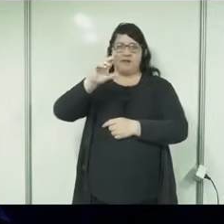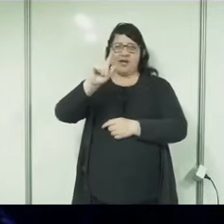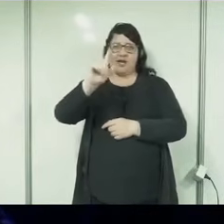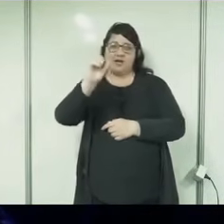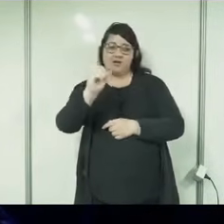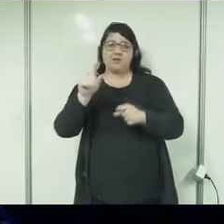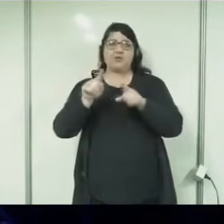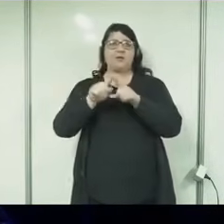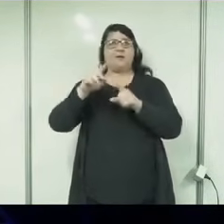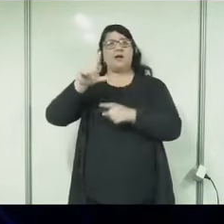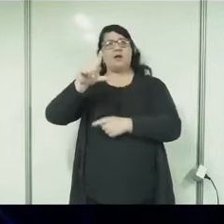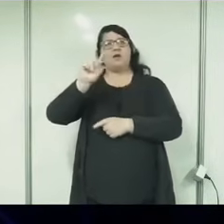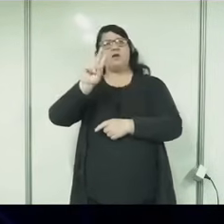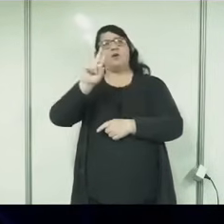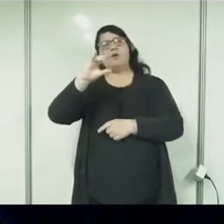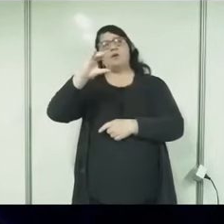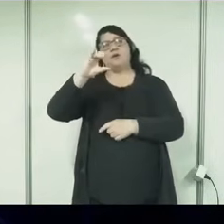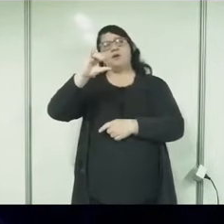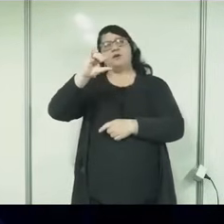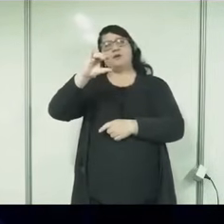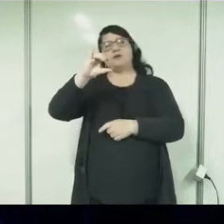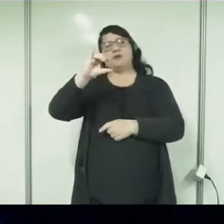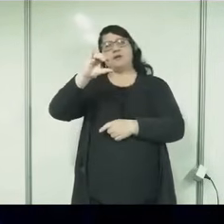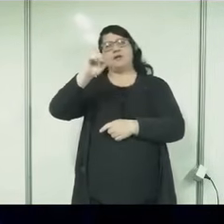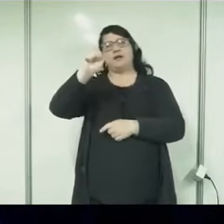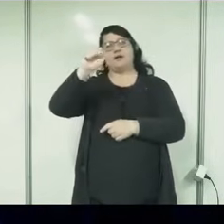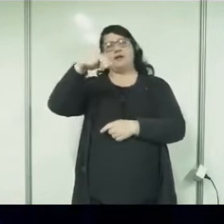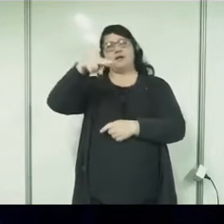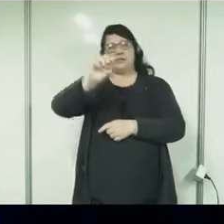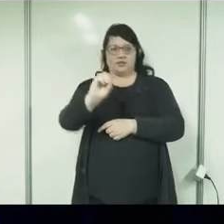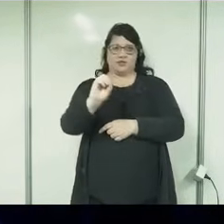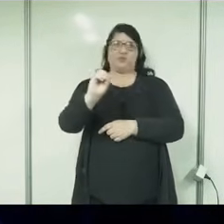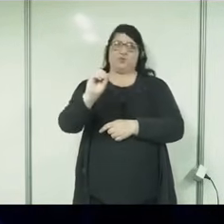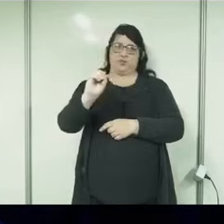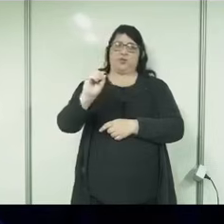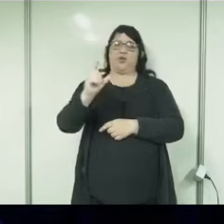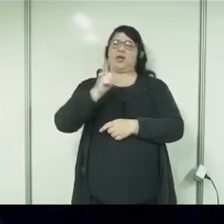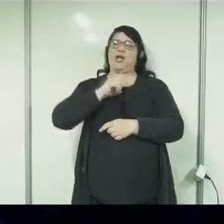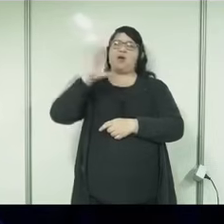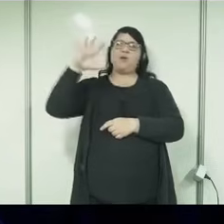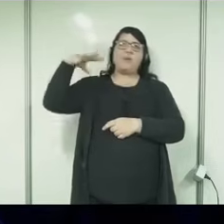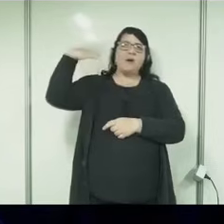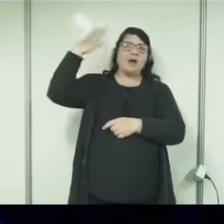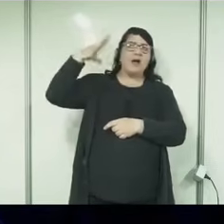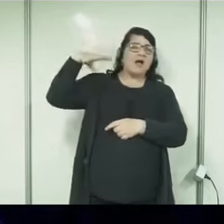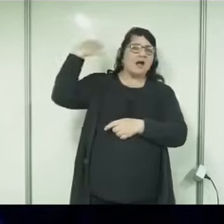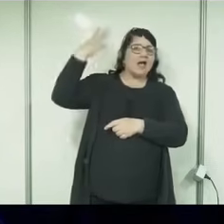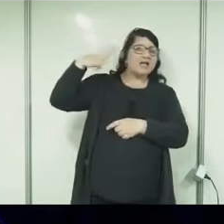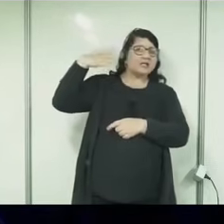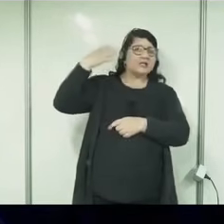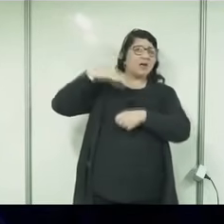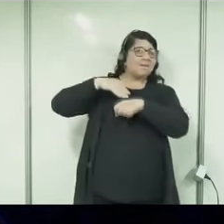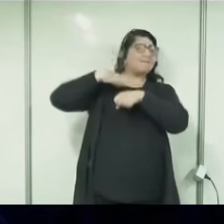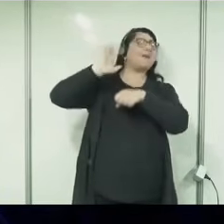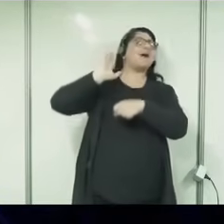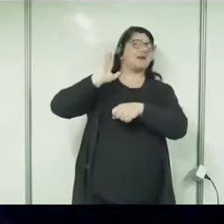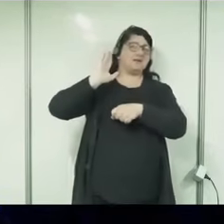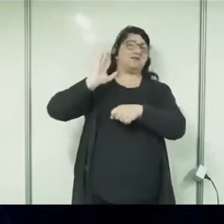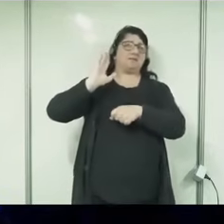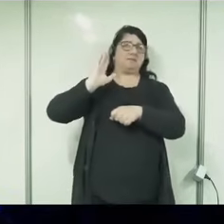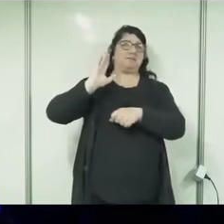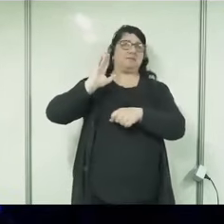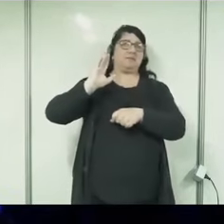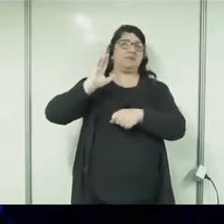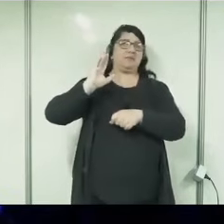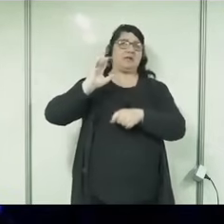é mais do que uma canção. Ela é uma palavra para os pais em relação aos filhos. Vejam